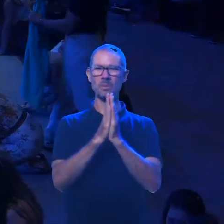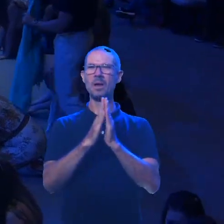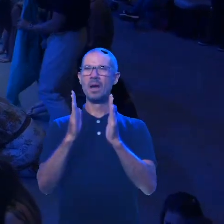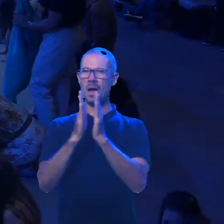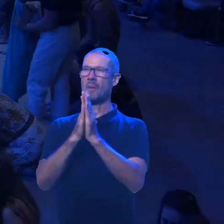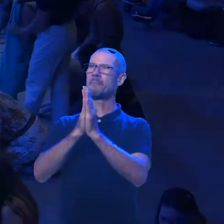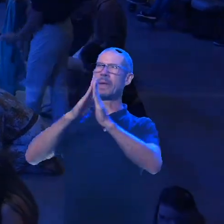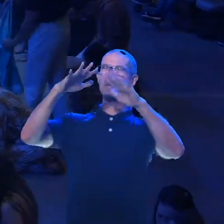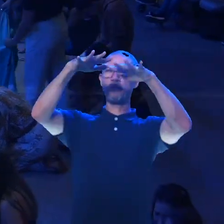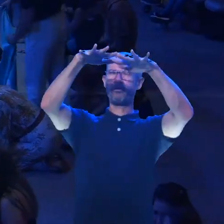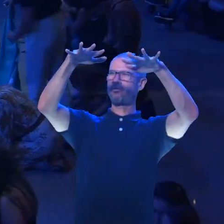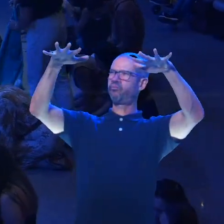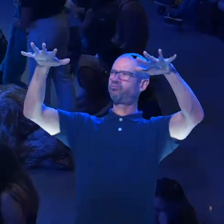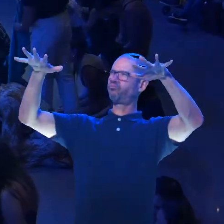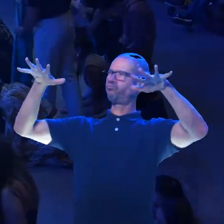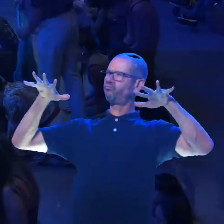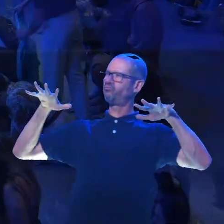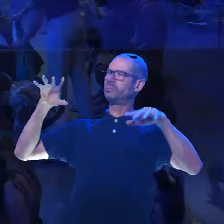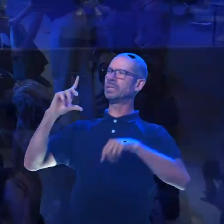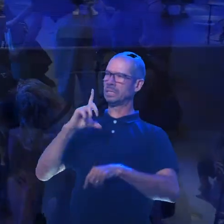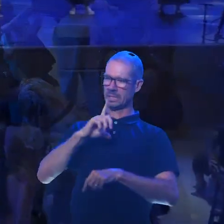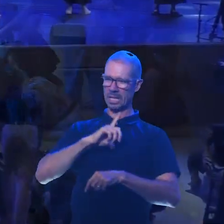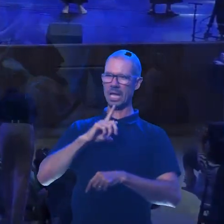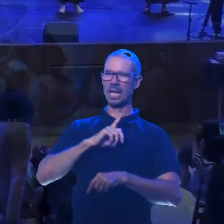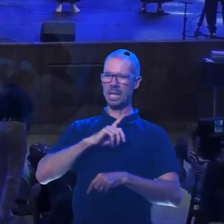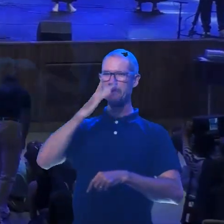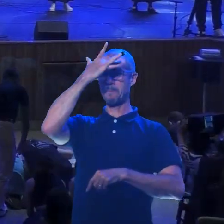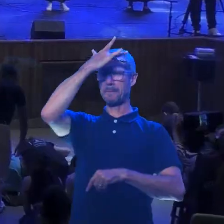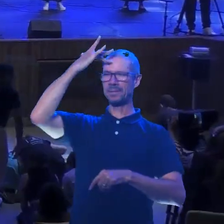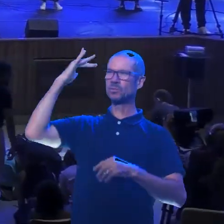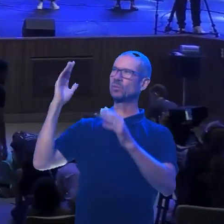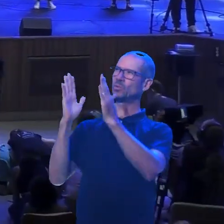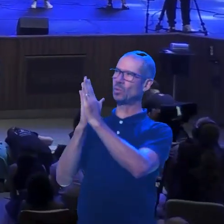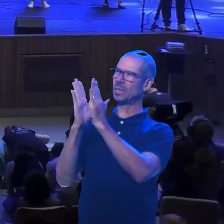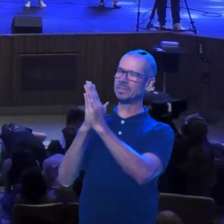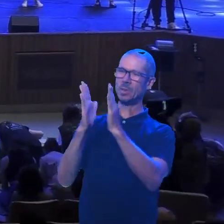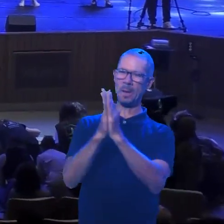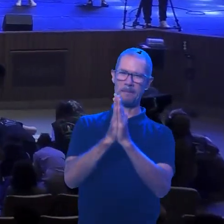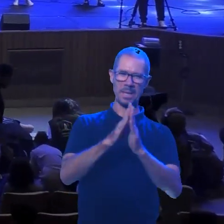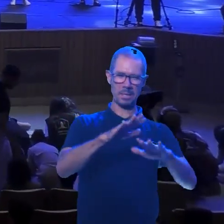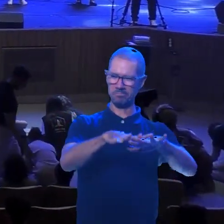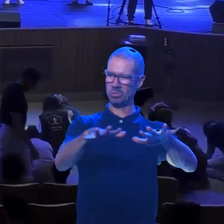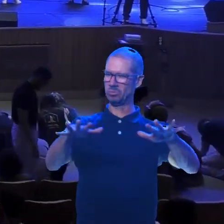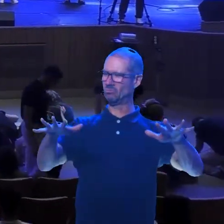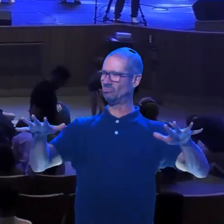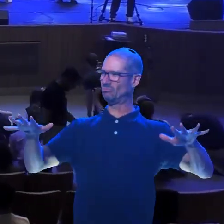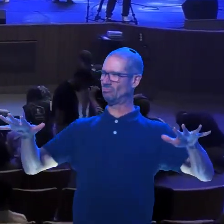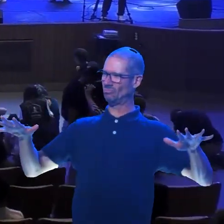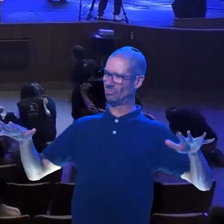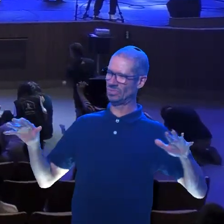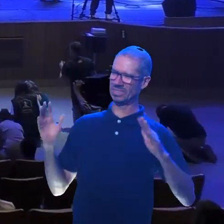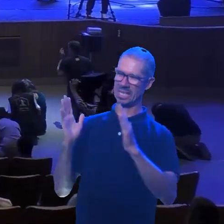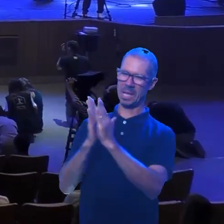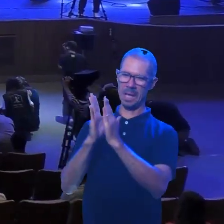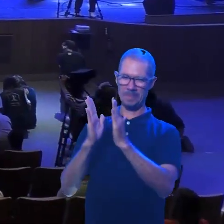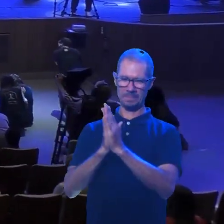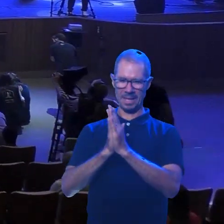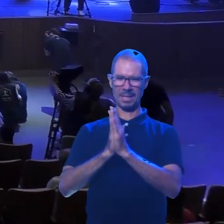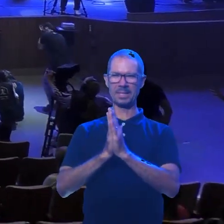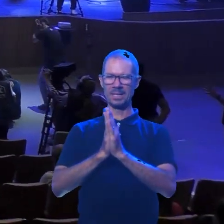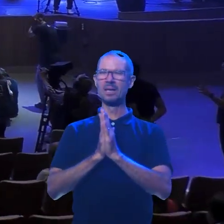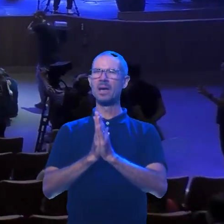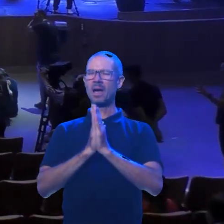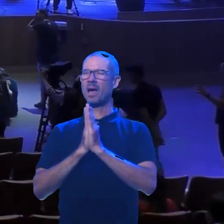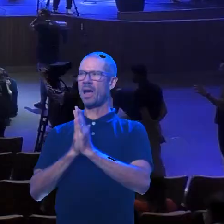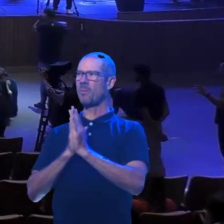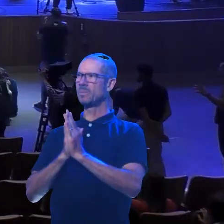cima, quem mais? Quem mais? Quem mais fez essa oração? Amém aqui embaixo. Amém, amém, amém,